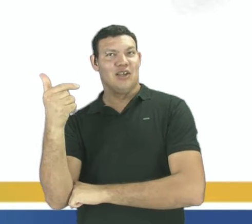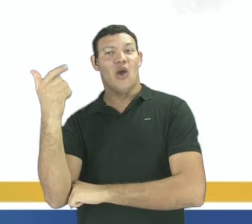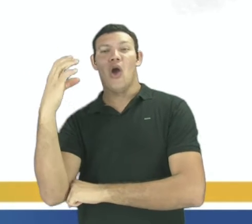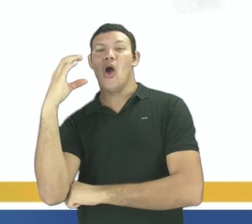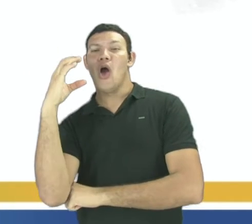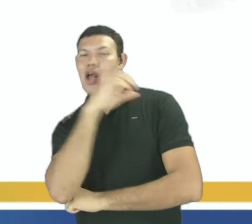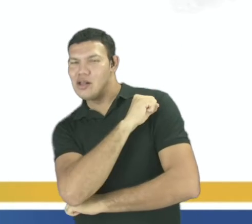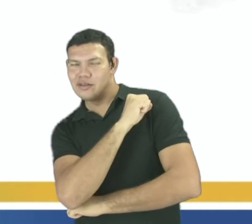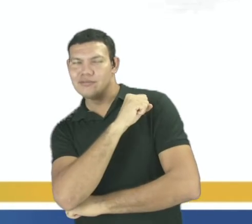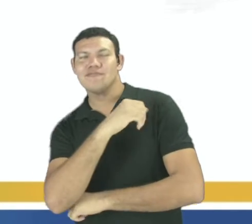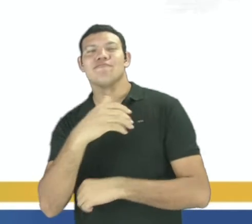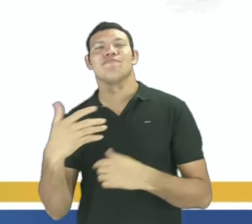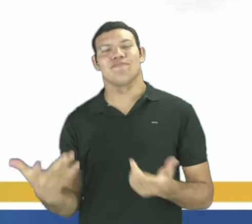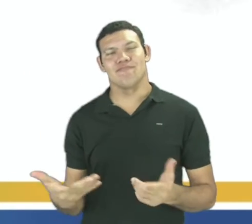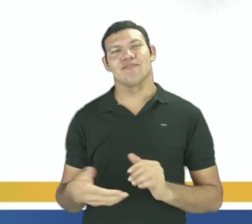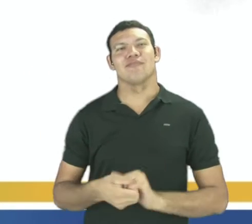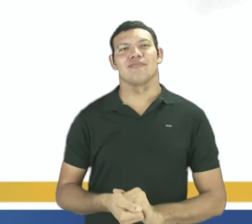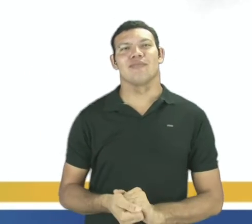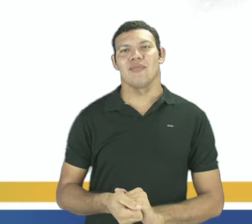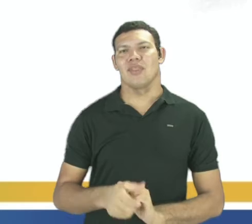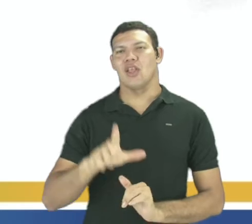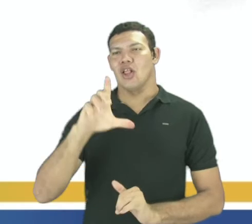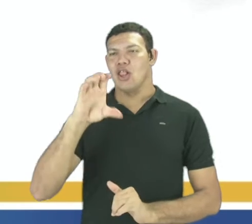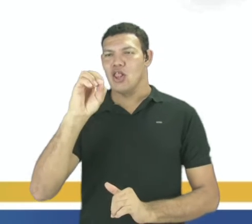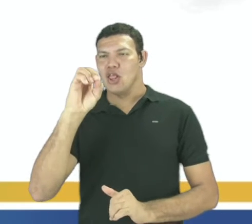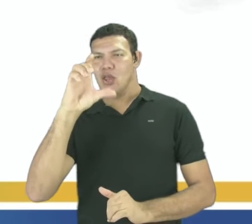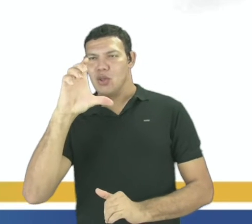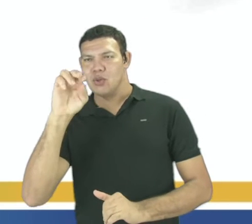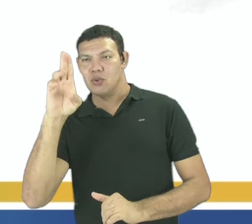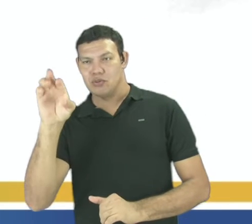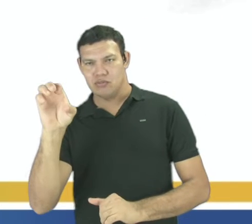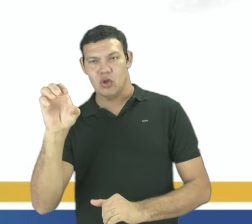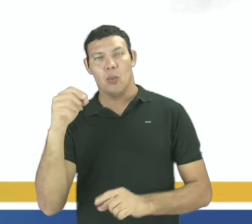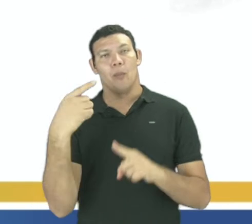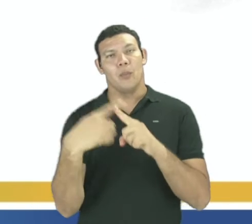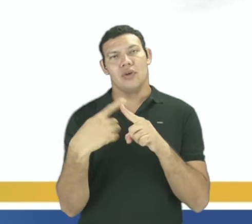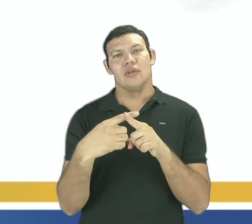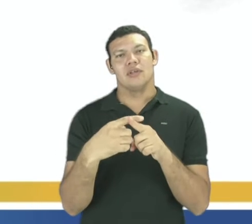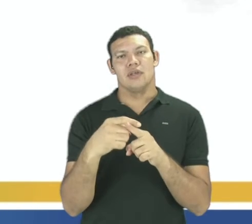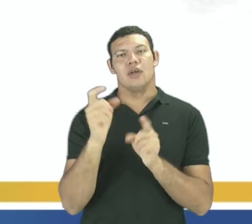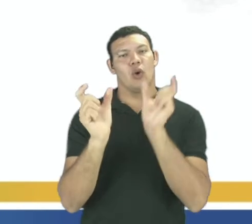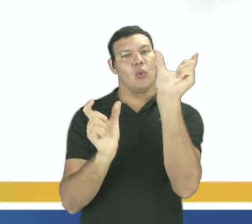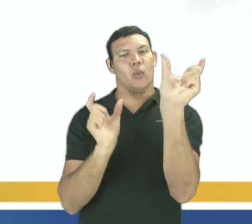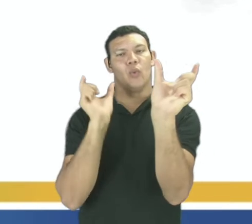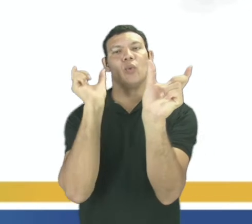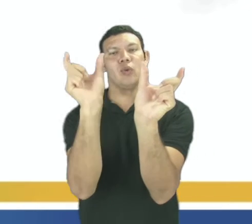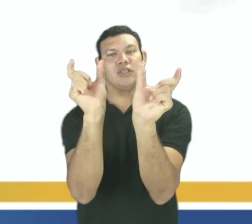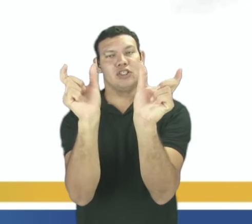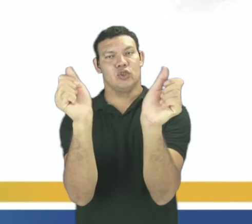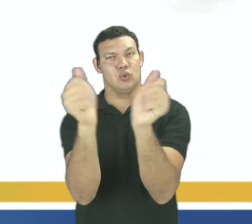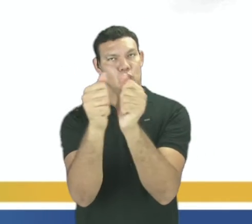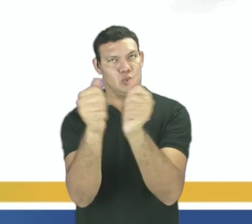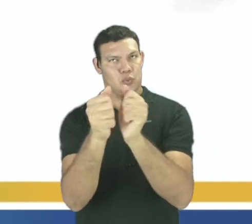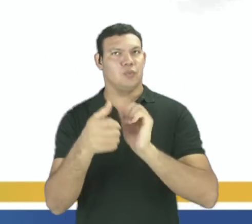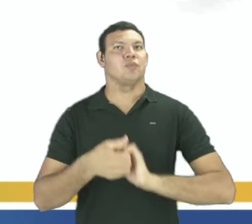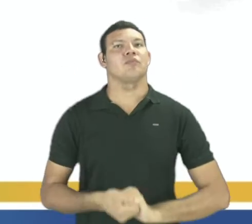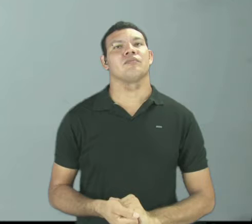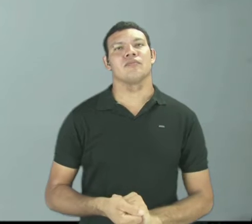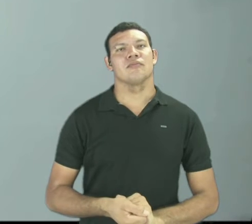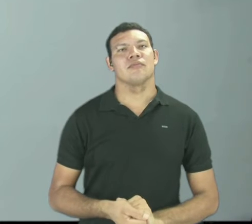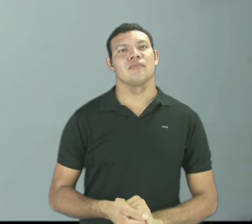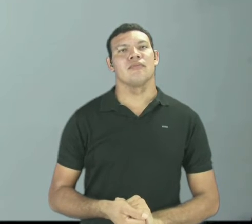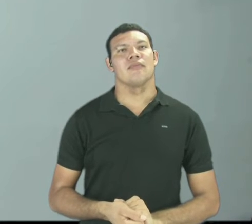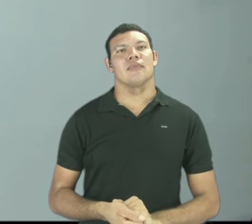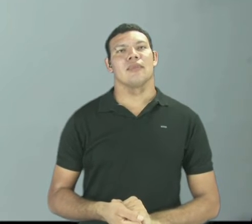locução de intensidade. Locução porque são 2 palavras, como eu já disse anteriormente, e porque